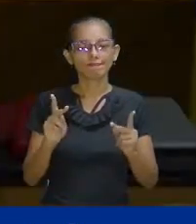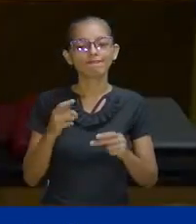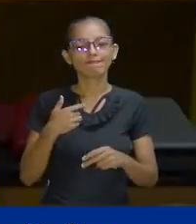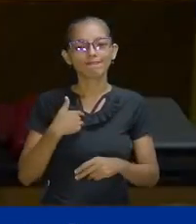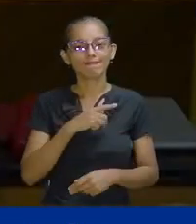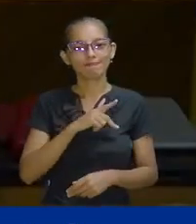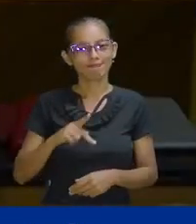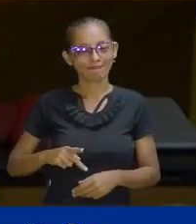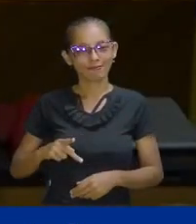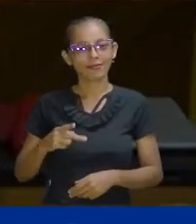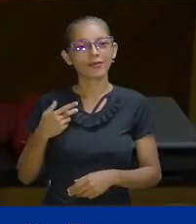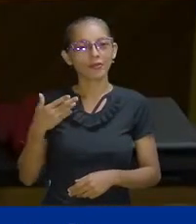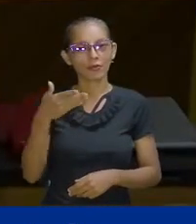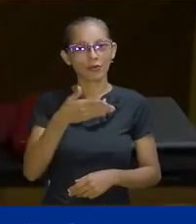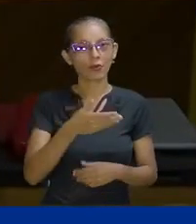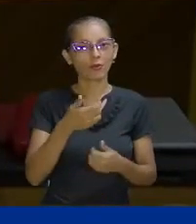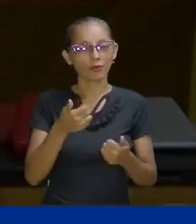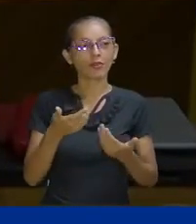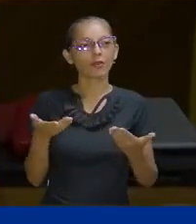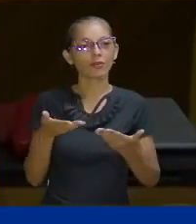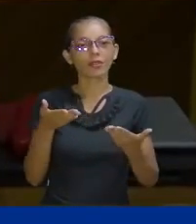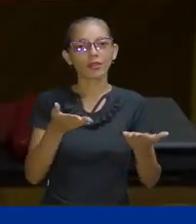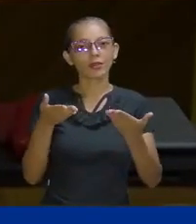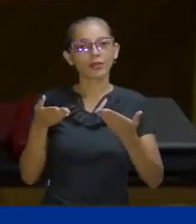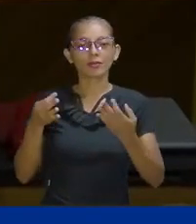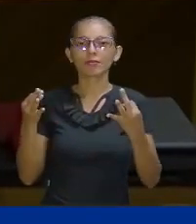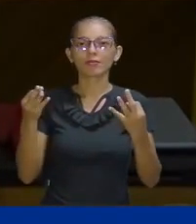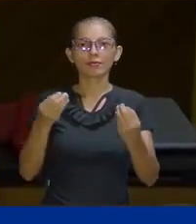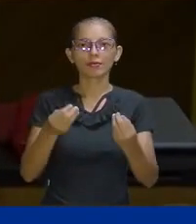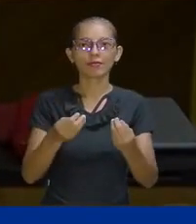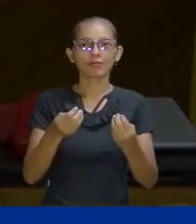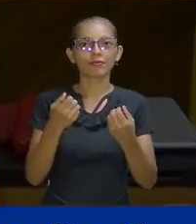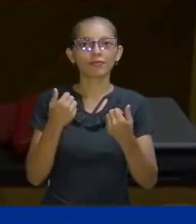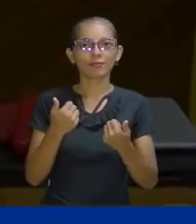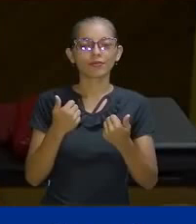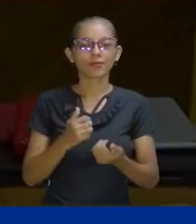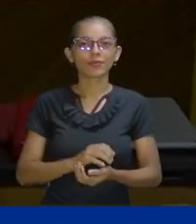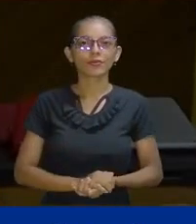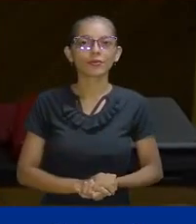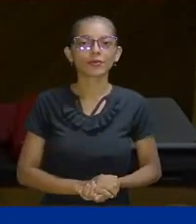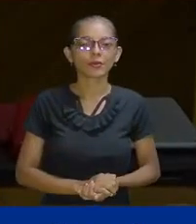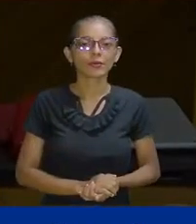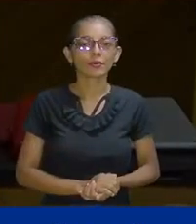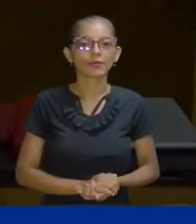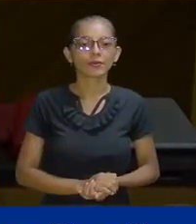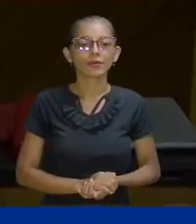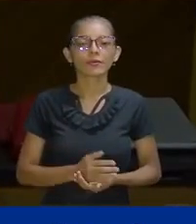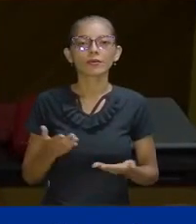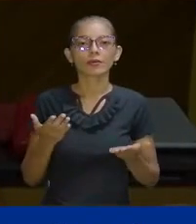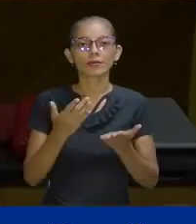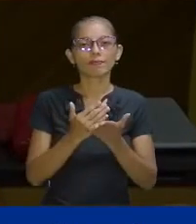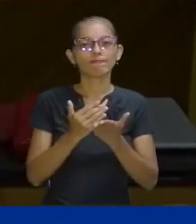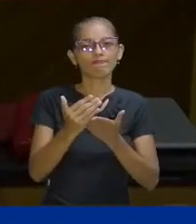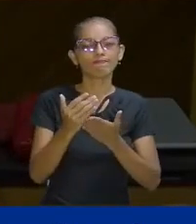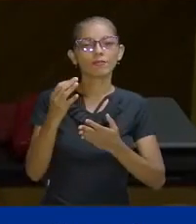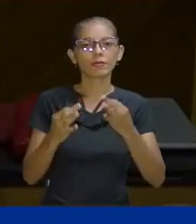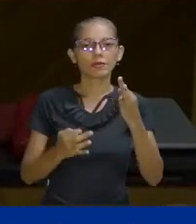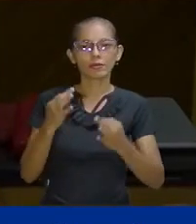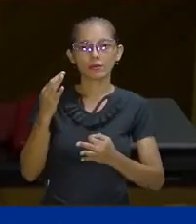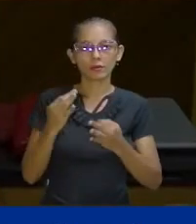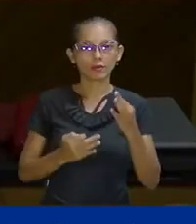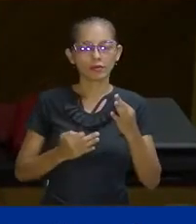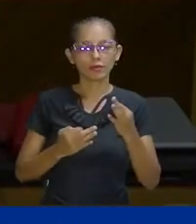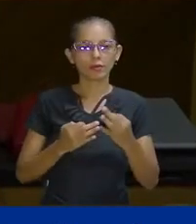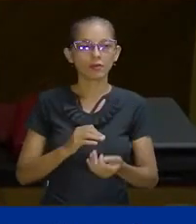lá, o convite está feito e convidamos a todos os internautas que nos acompanham. Então vamos à pauta de julgamentos. Chamo